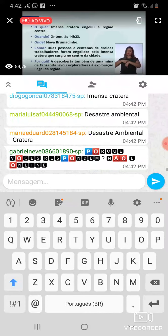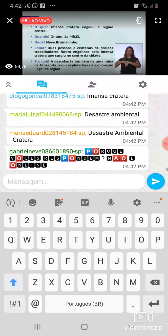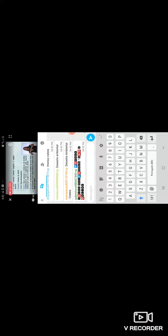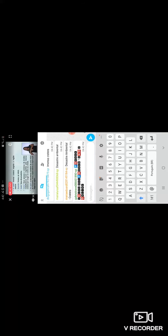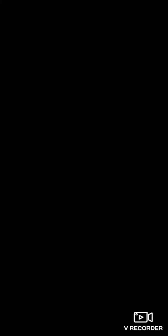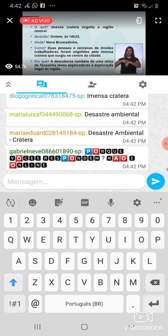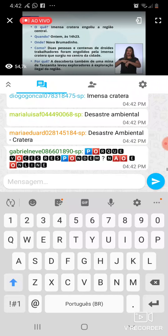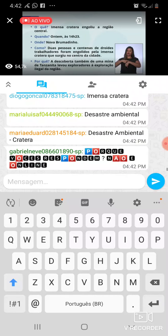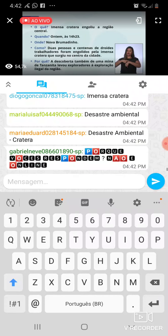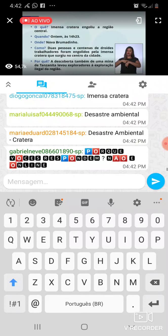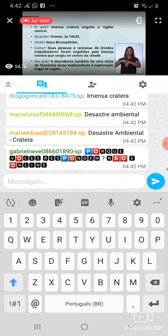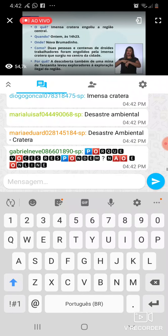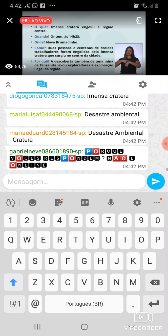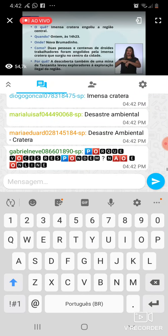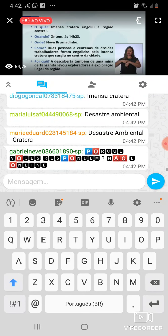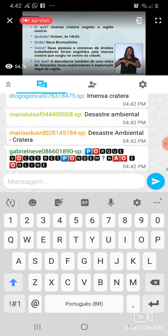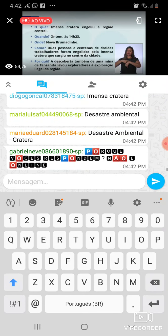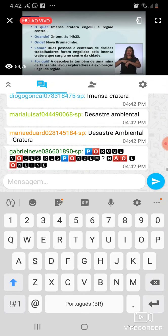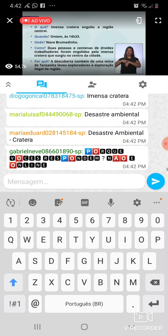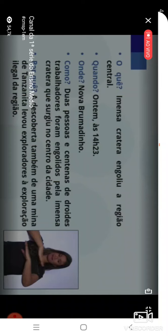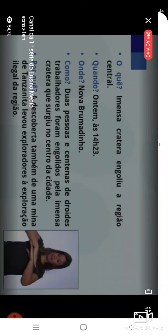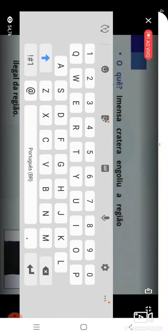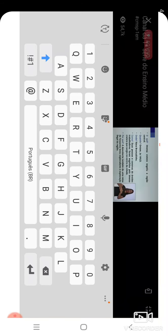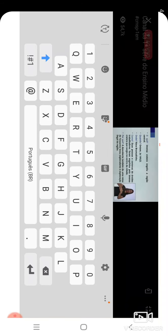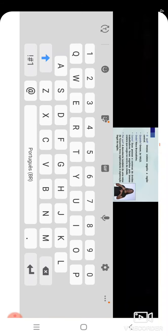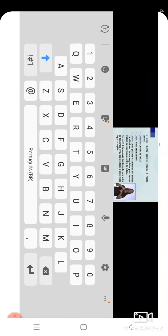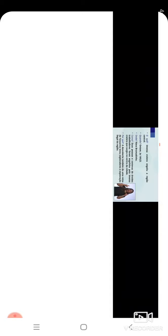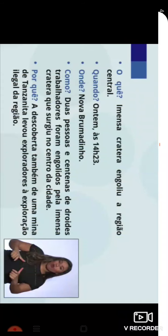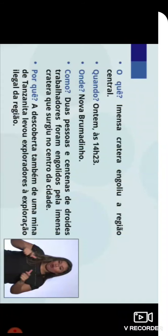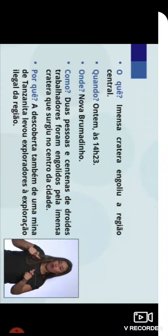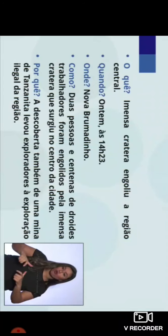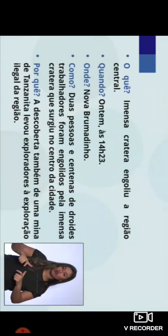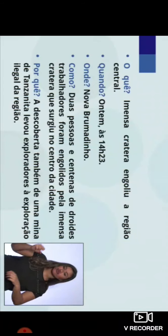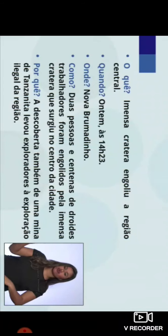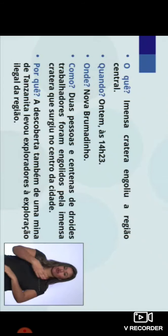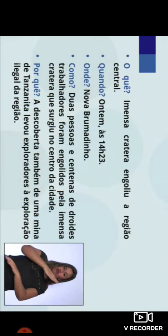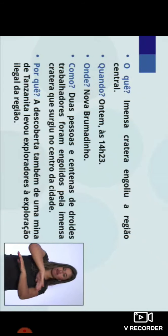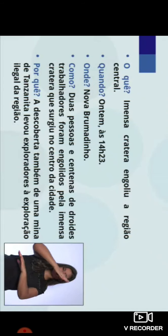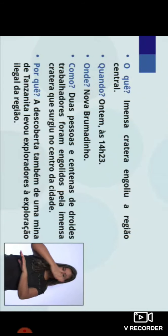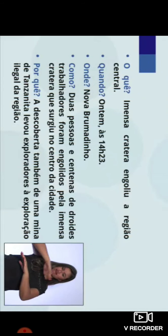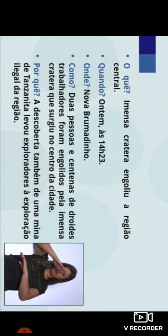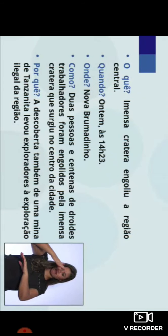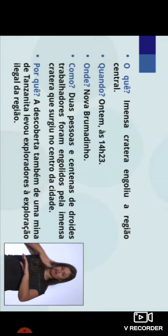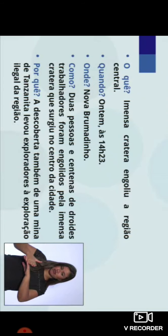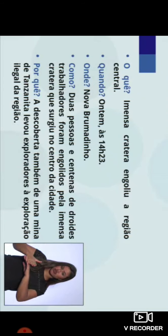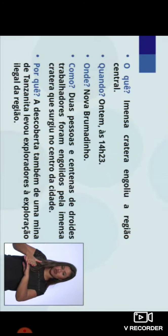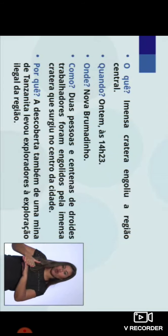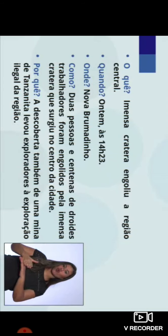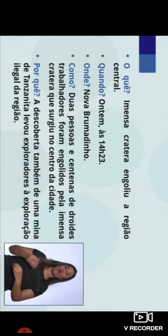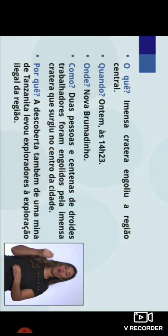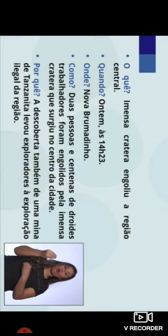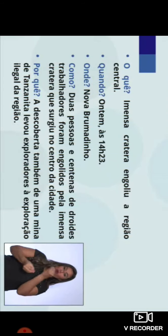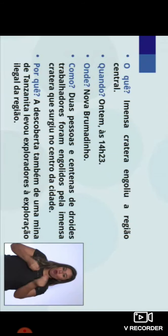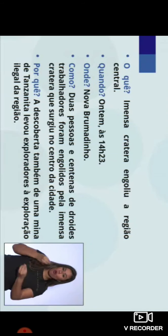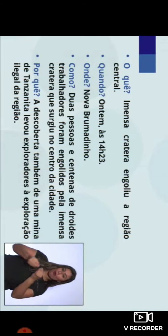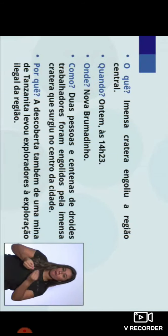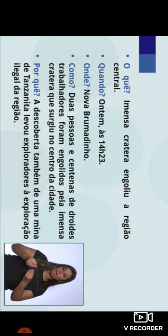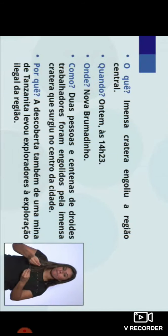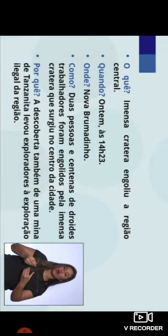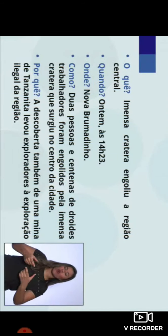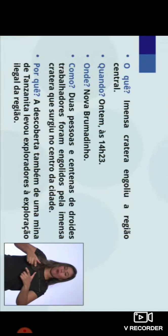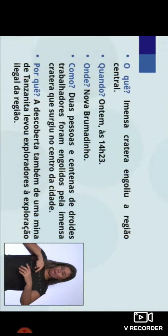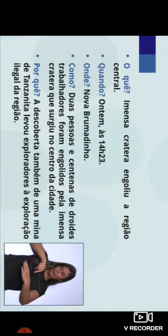Em Nova Brumadinho. Como? Duas pessoas e centenas de droides trabalhadores foram engolidos pela imensa cratera que